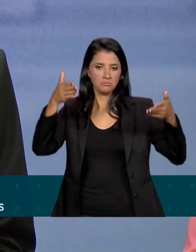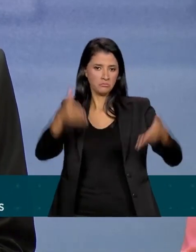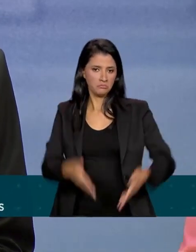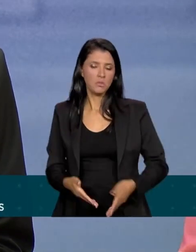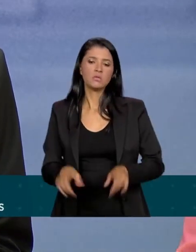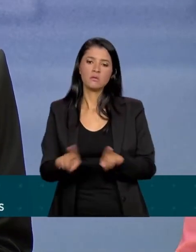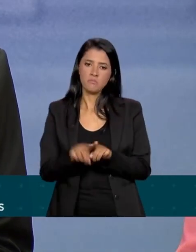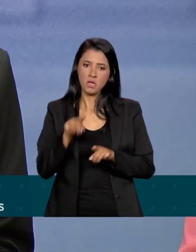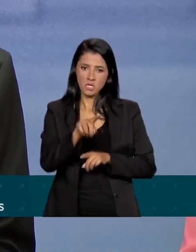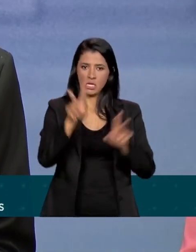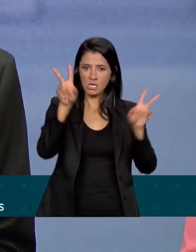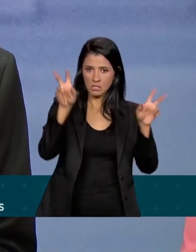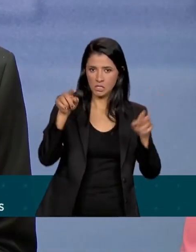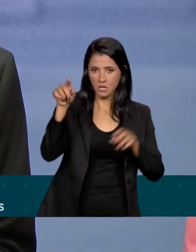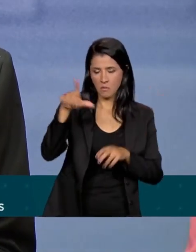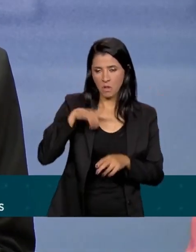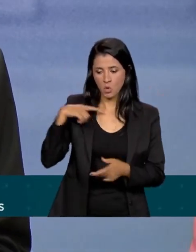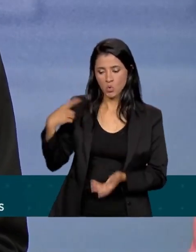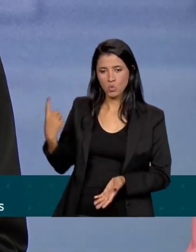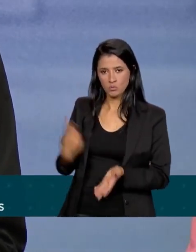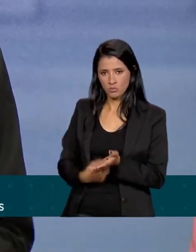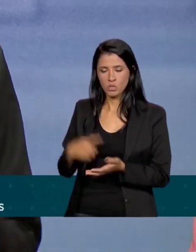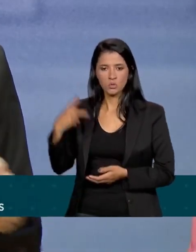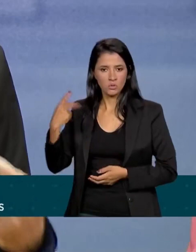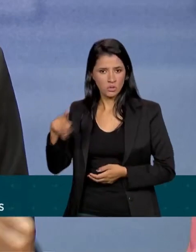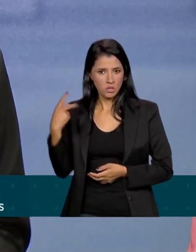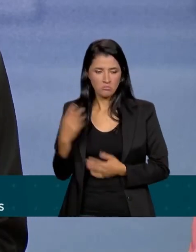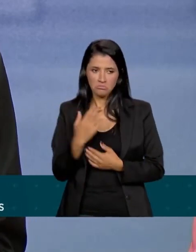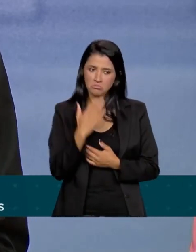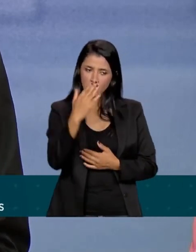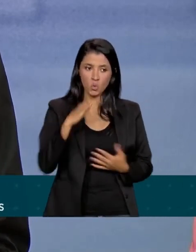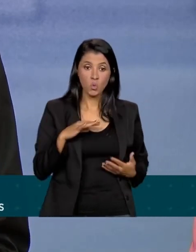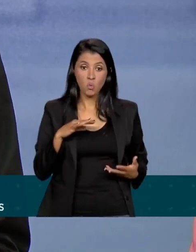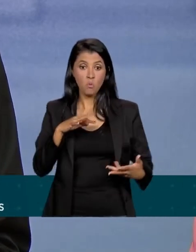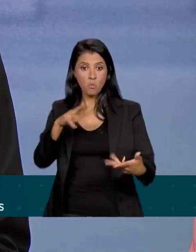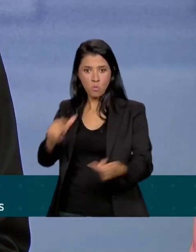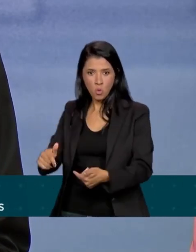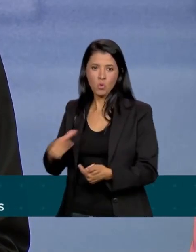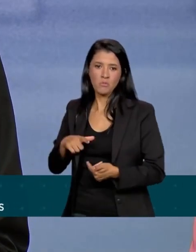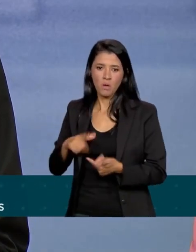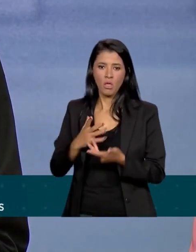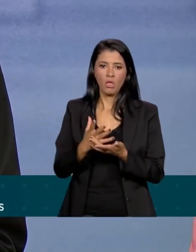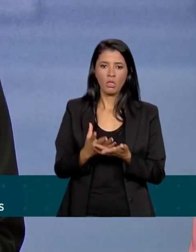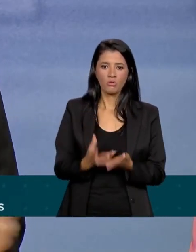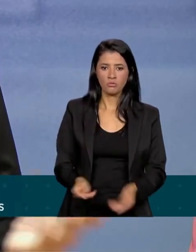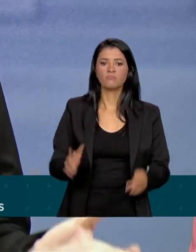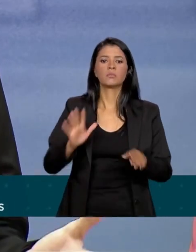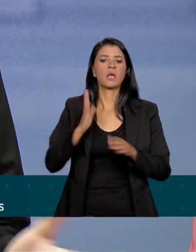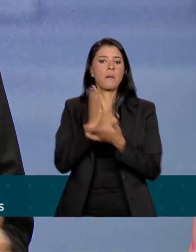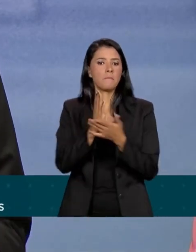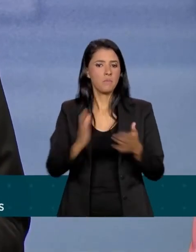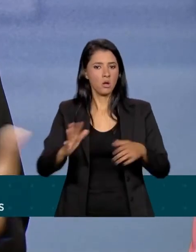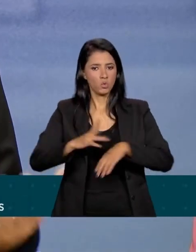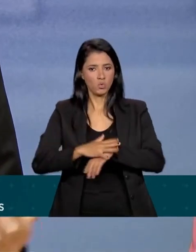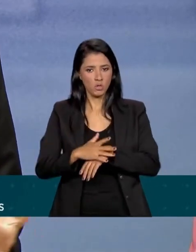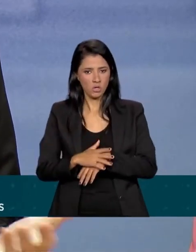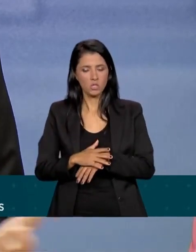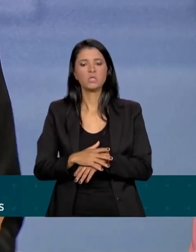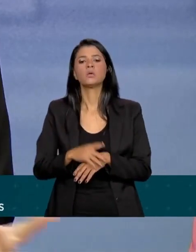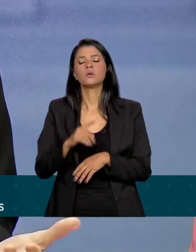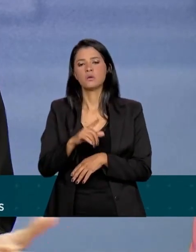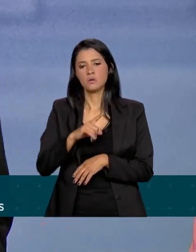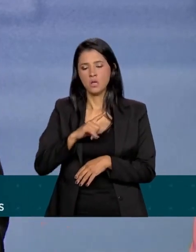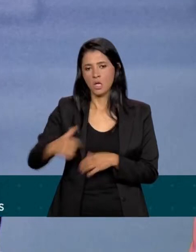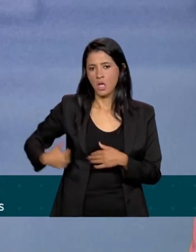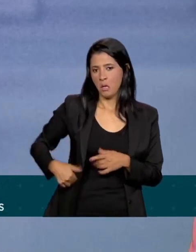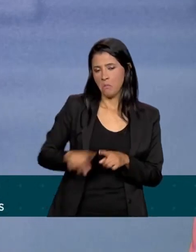da tuberculose, com seu compromisso perante o mundo da eliminação da tuberculose, mas a ministra Nízia, já que a